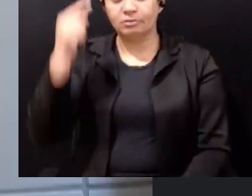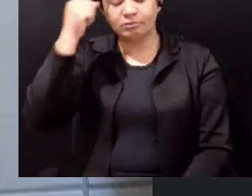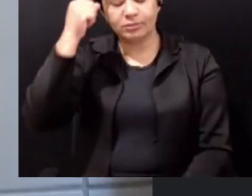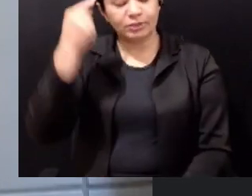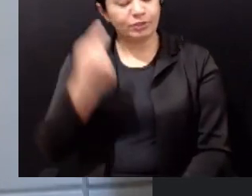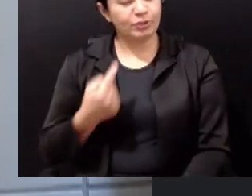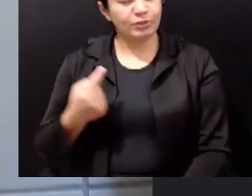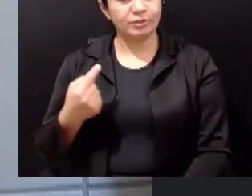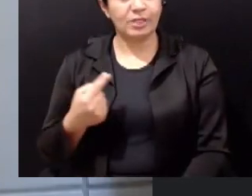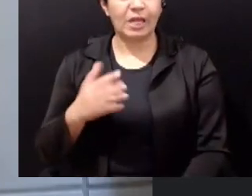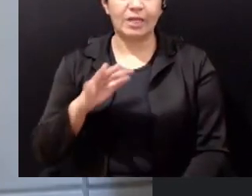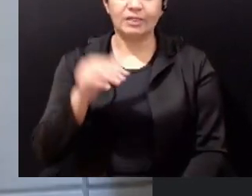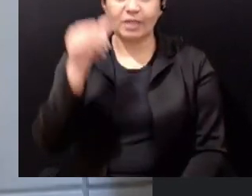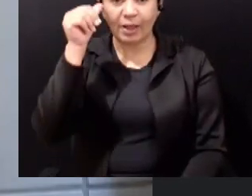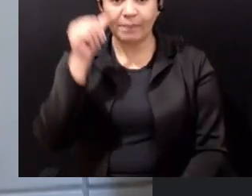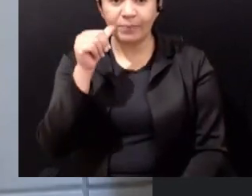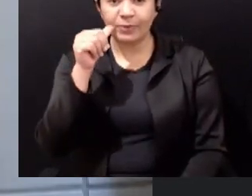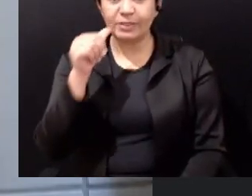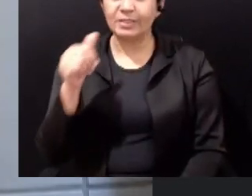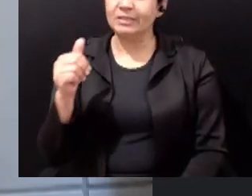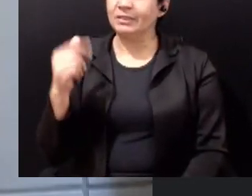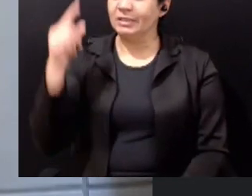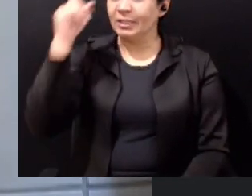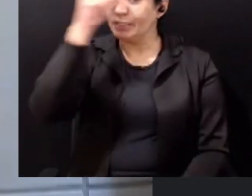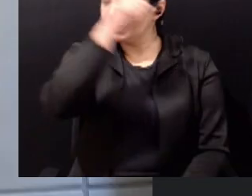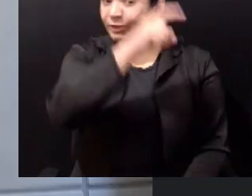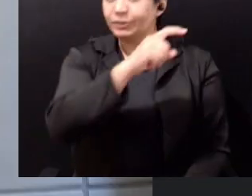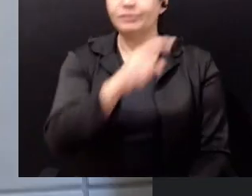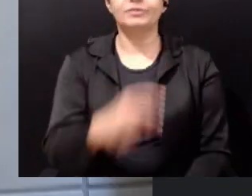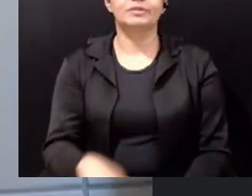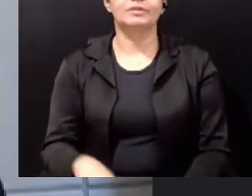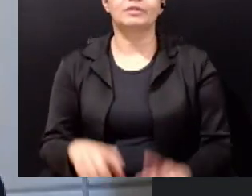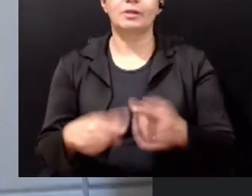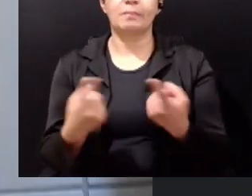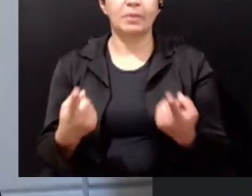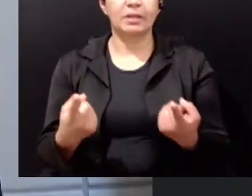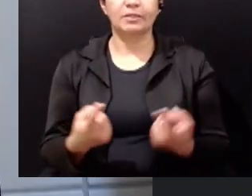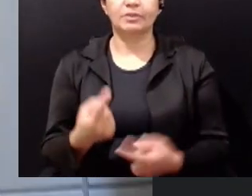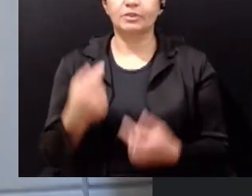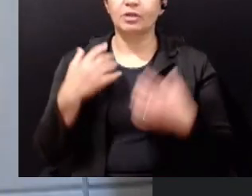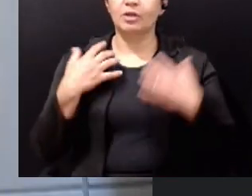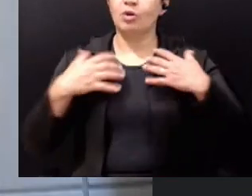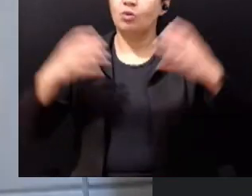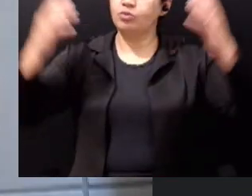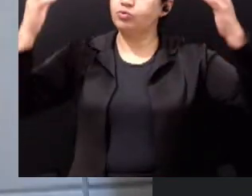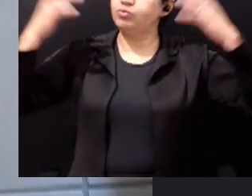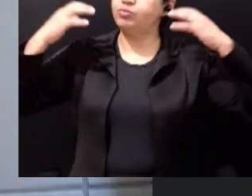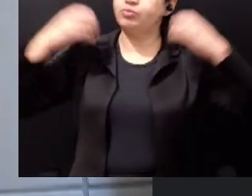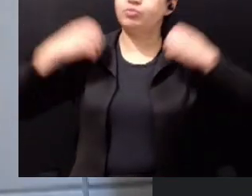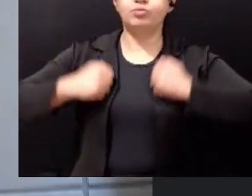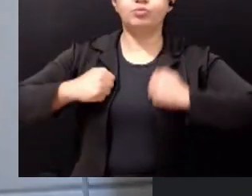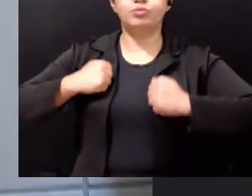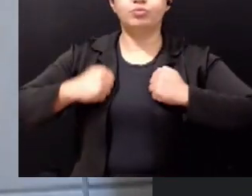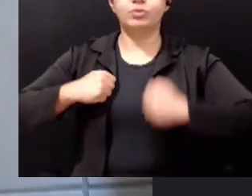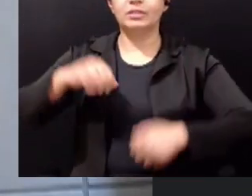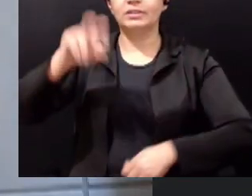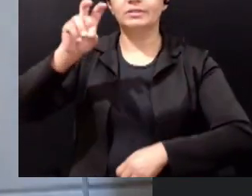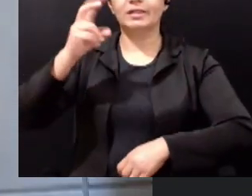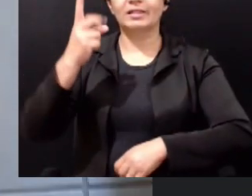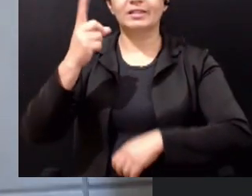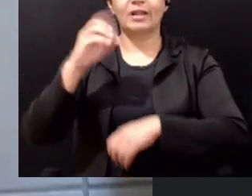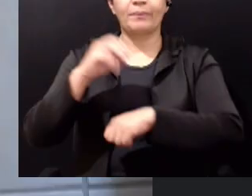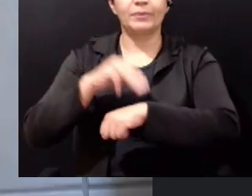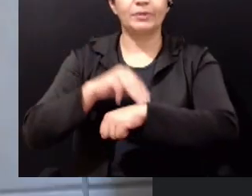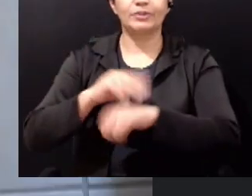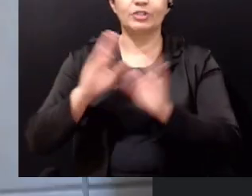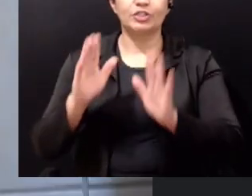para mulher, às vezes eu sei que é corrido, a rotina é difícil, mas seja um banho relaxante, que ali que ela tira 5 a 10 minutos para ela, já